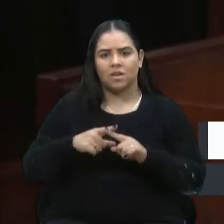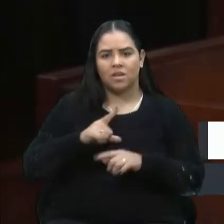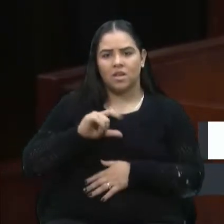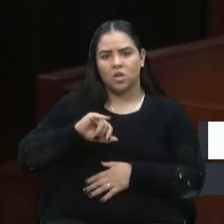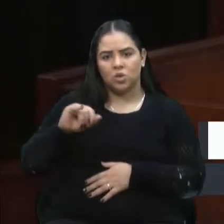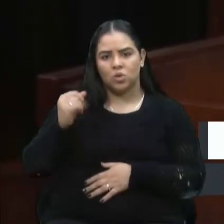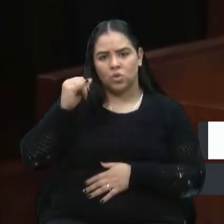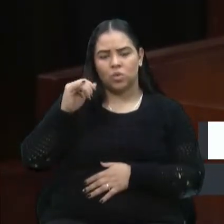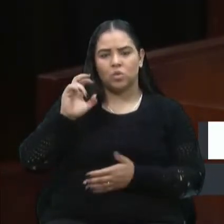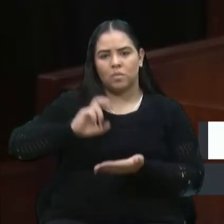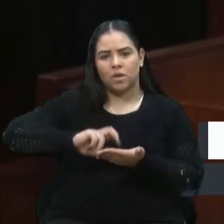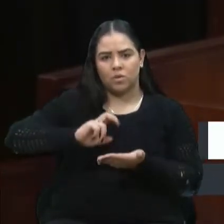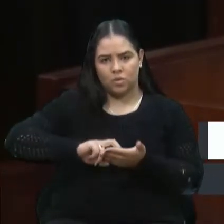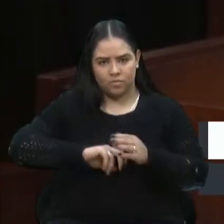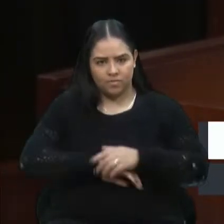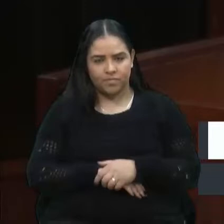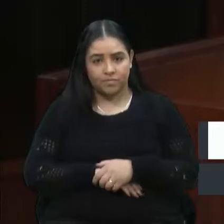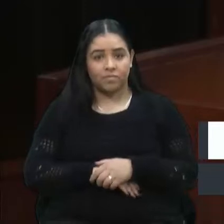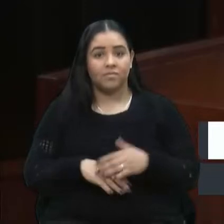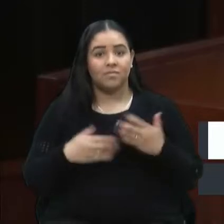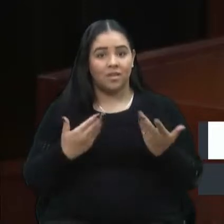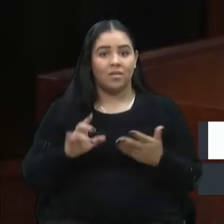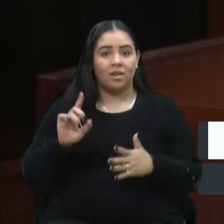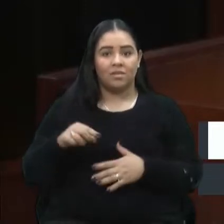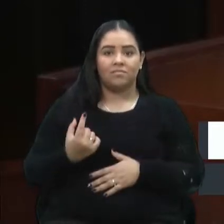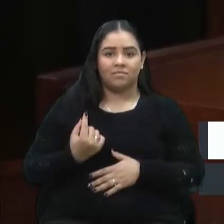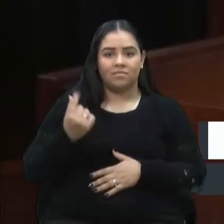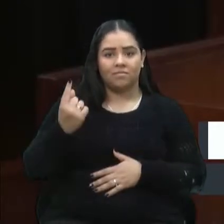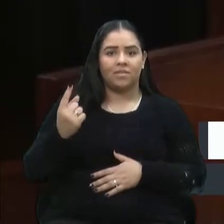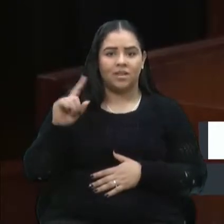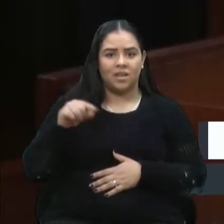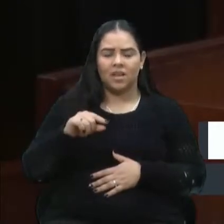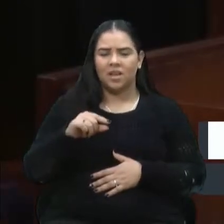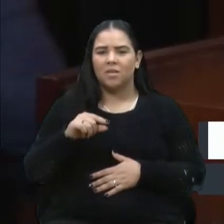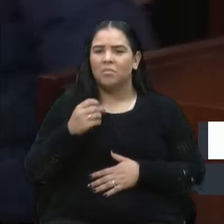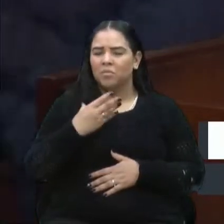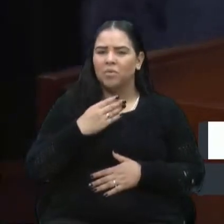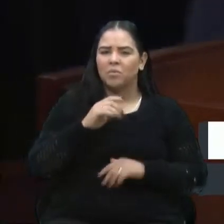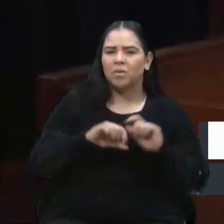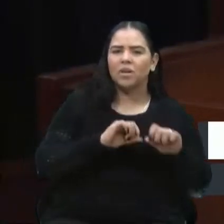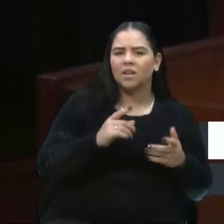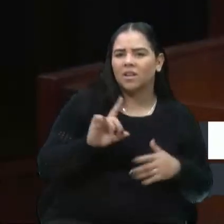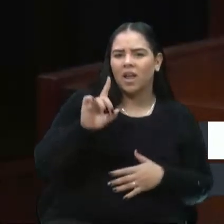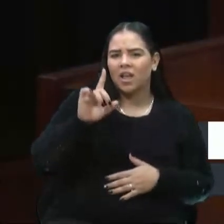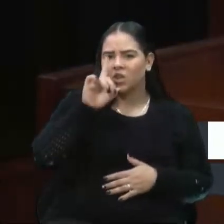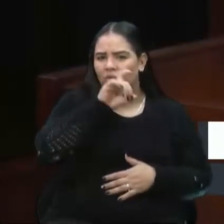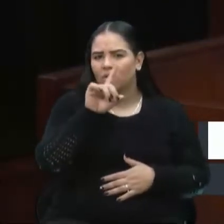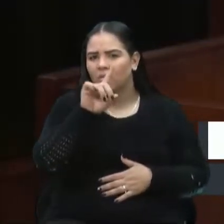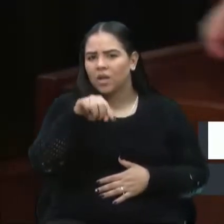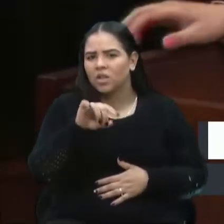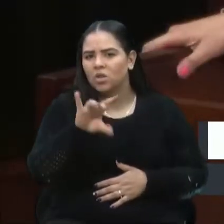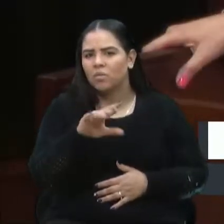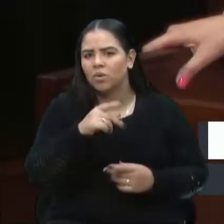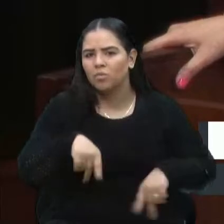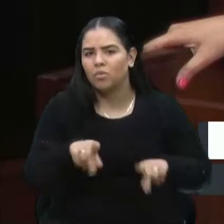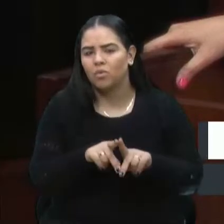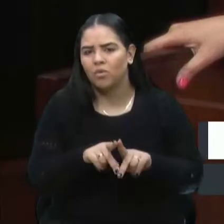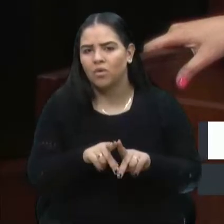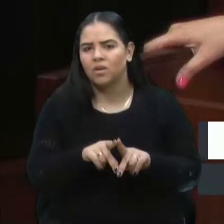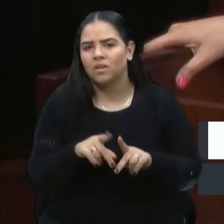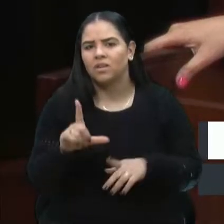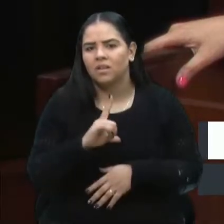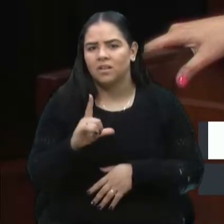banco. Então, é uma política econômica que favorece quem? É difícil, não é só para o povo aí que está com o